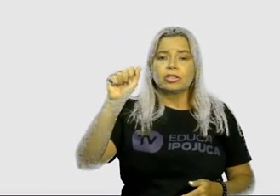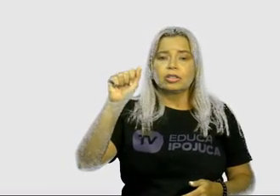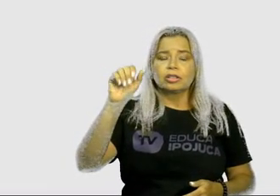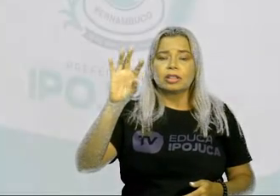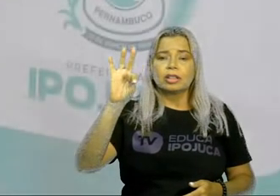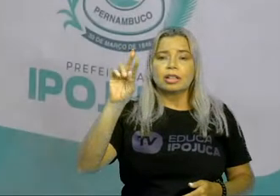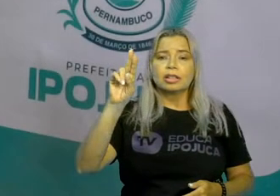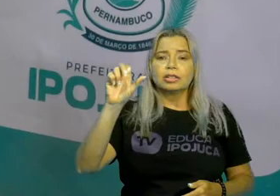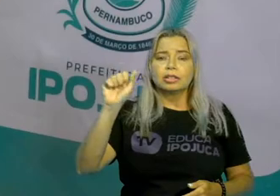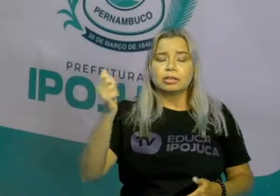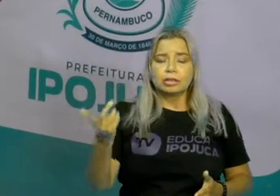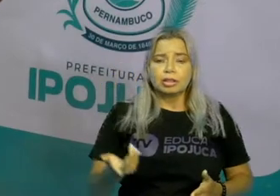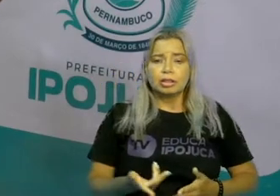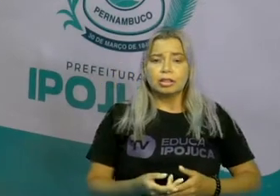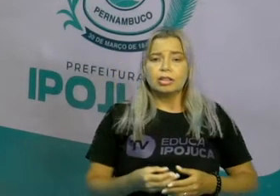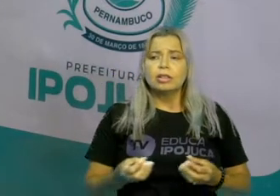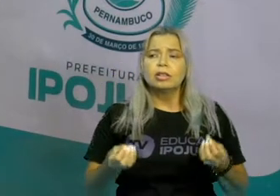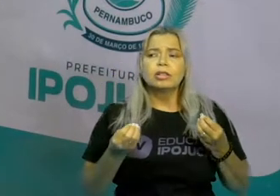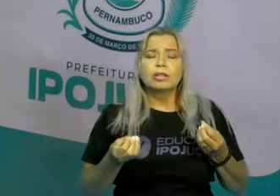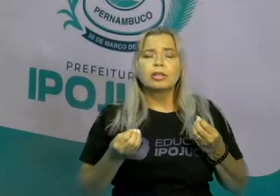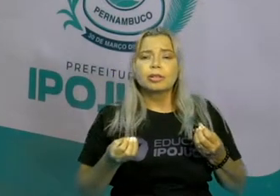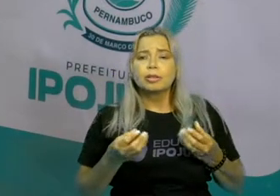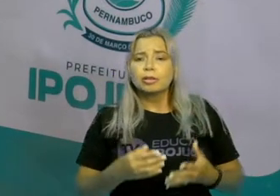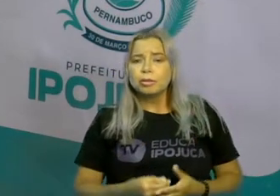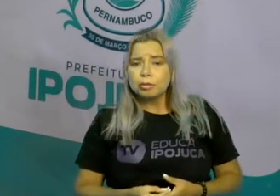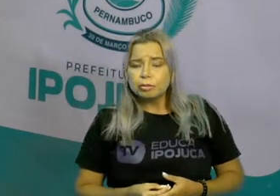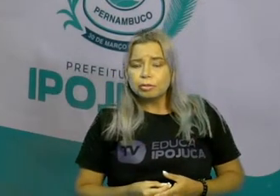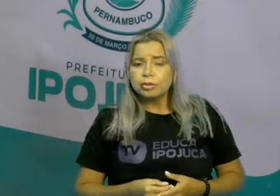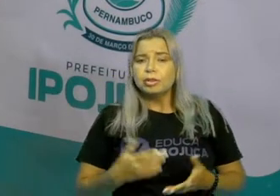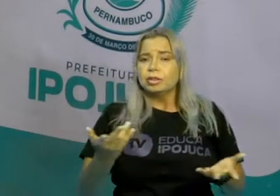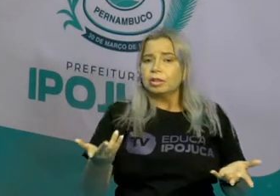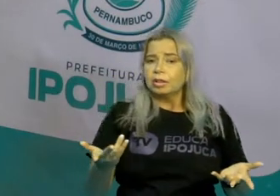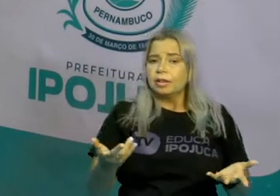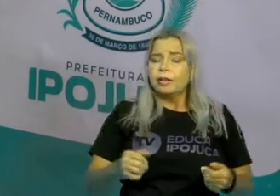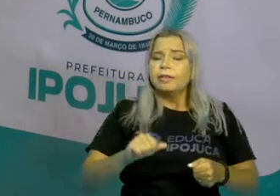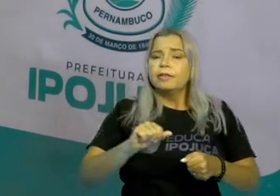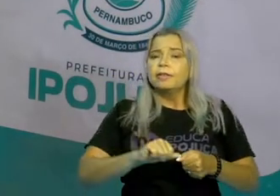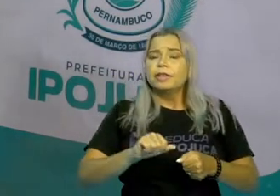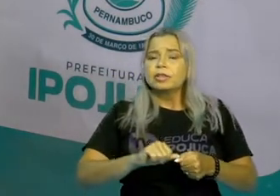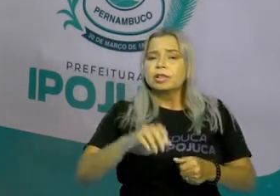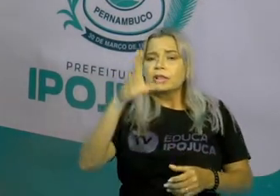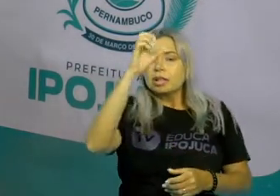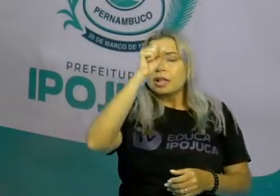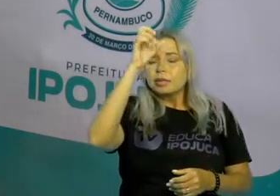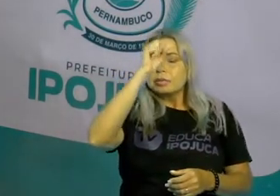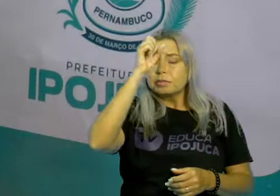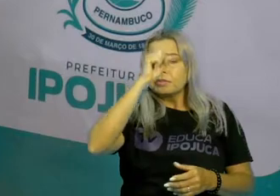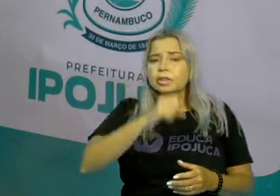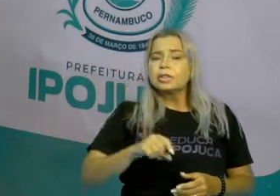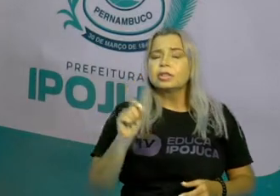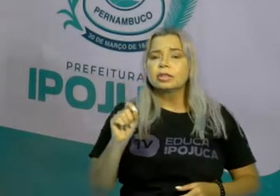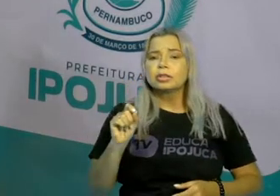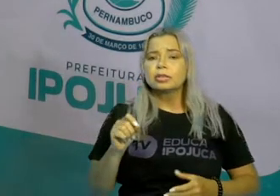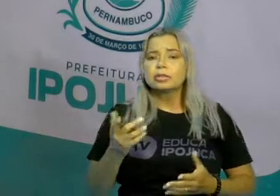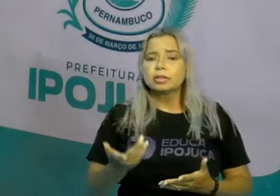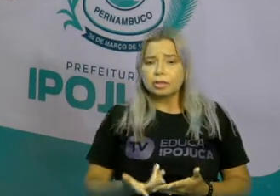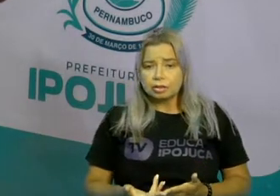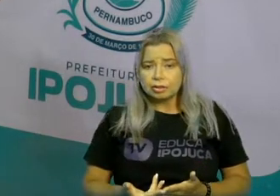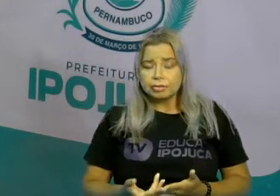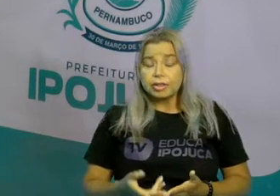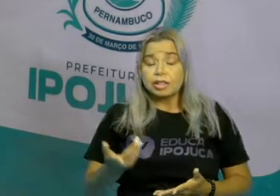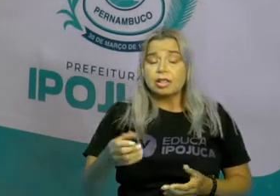a brincadeira da estátua é uma brincadeira que trabalha o quê? O sensorial da audição, onde você tem que perceber